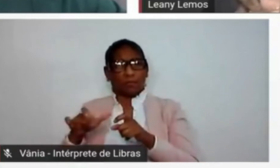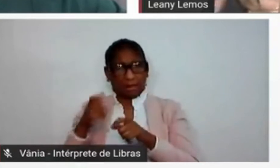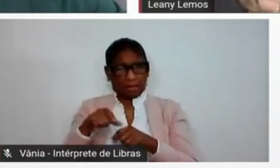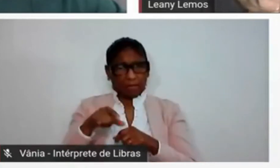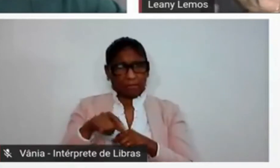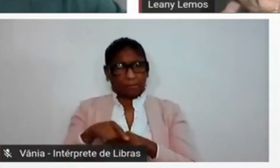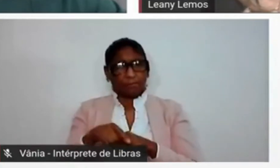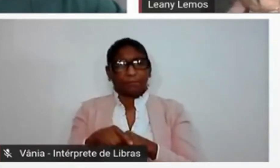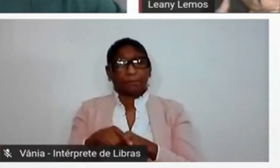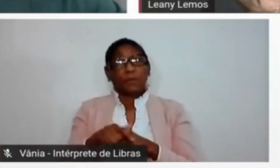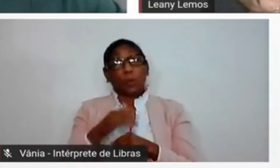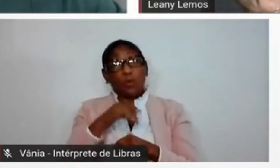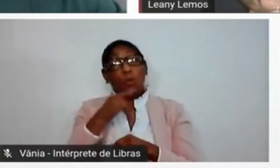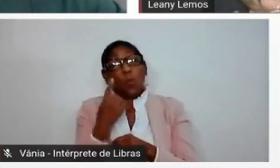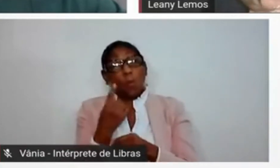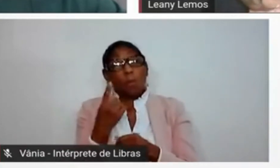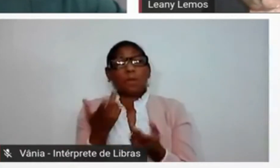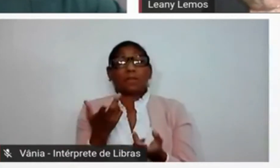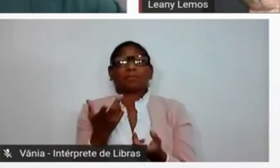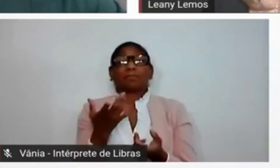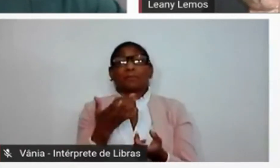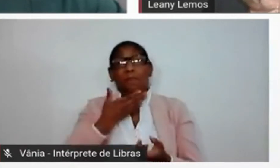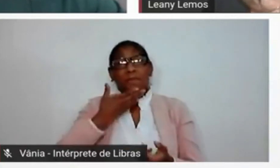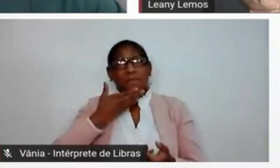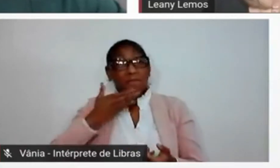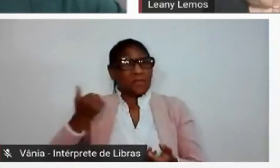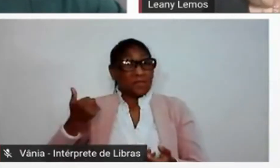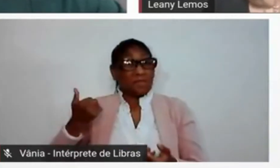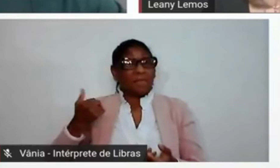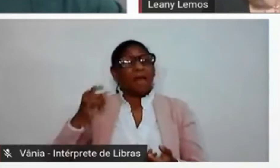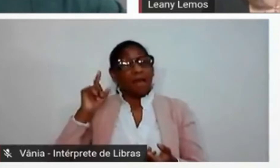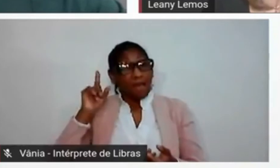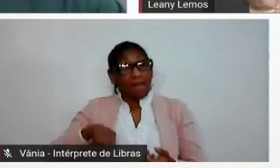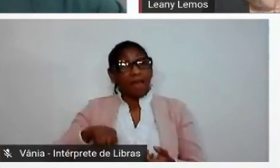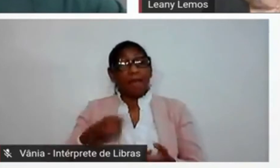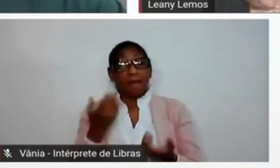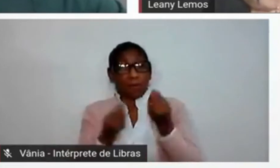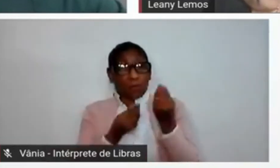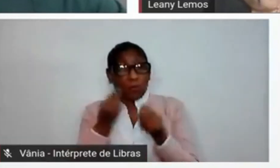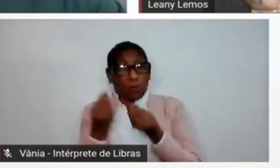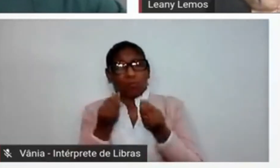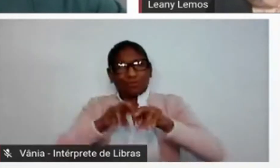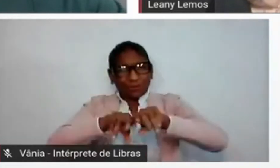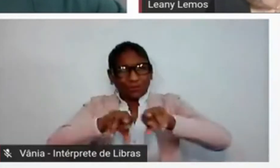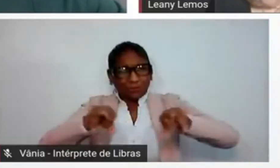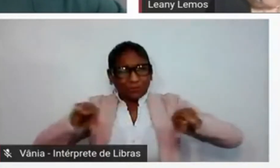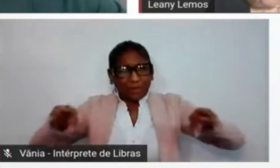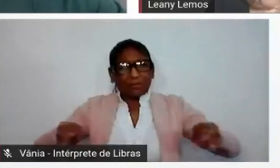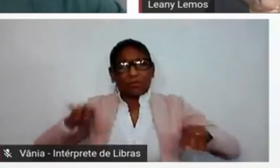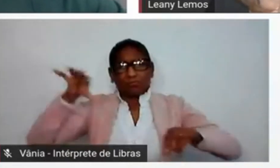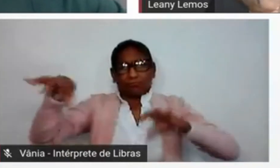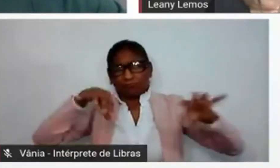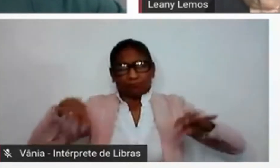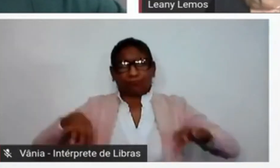eu acho que uma das grandes vantagens do modelo é que ele consegue capturar a heterogeneidade com que a pandemia